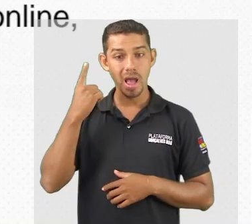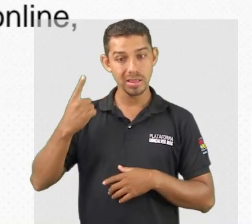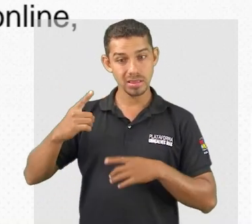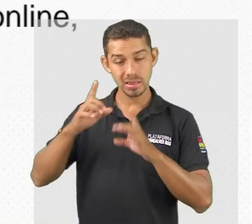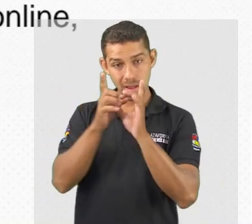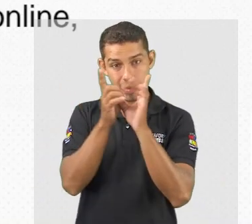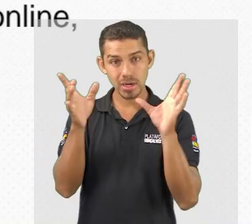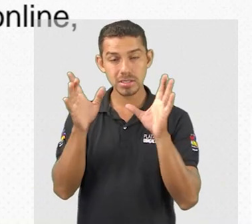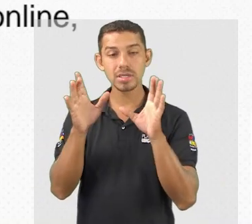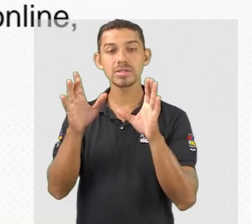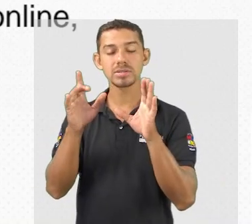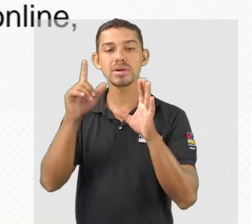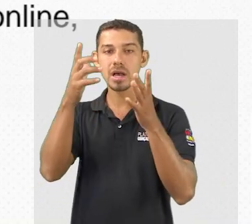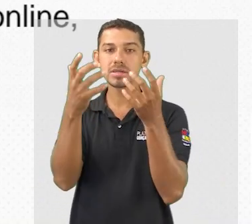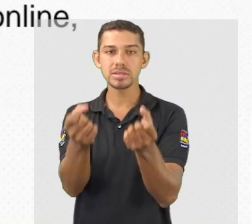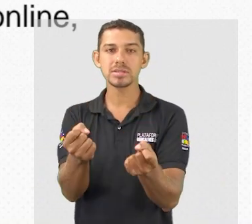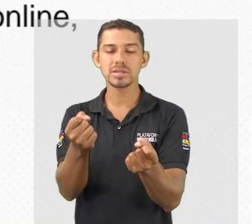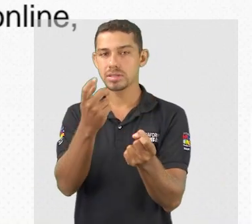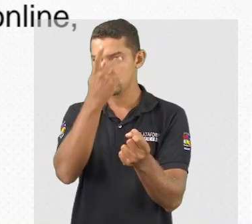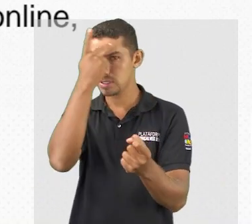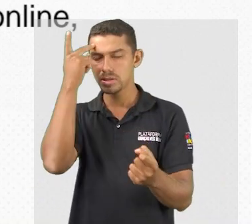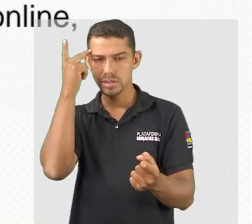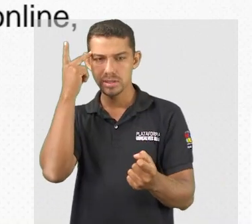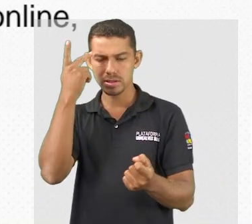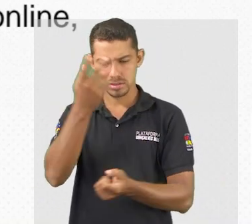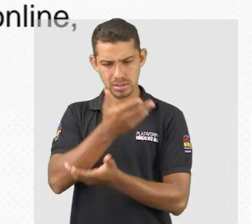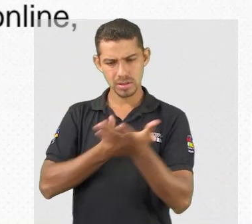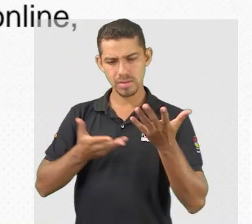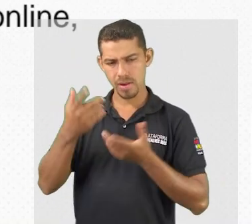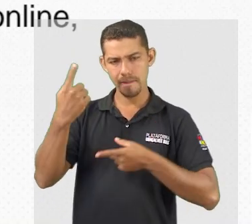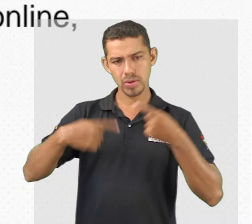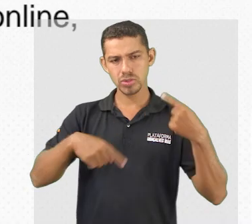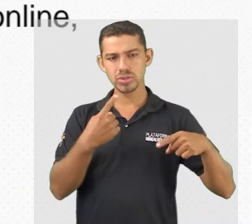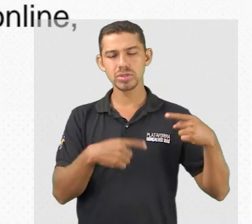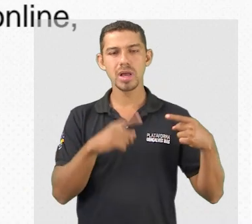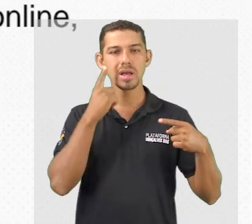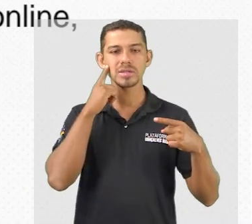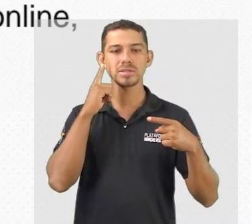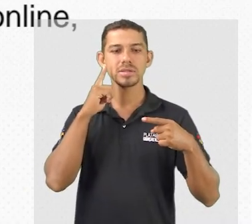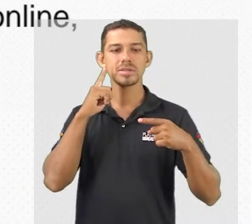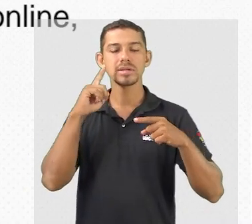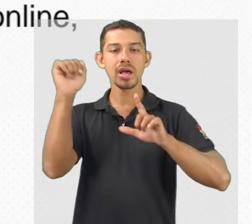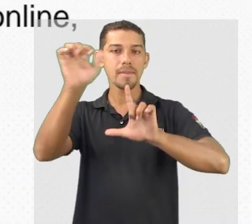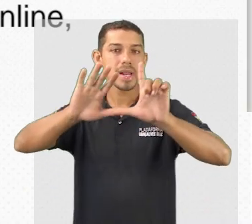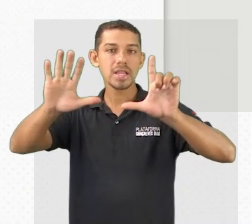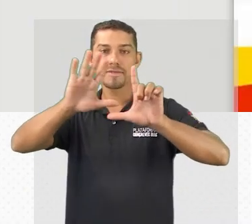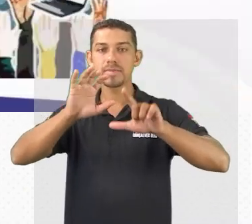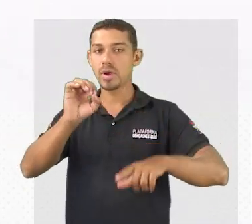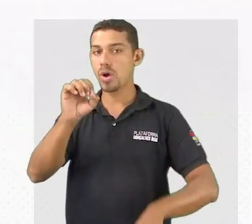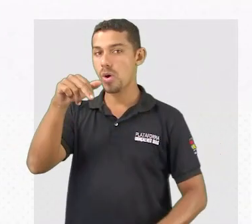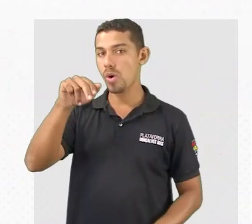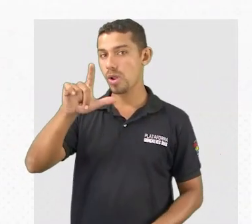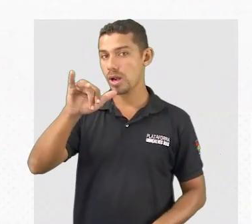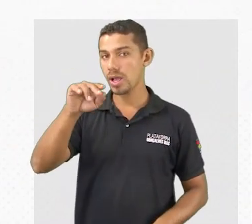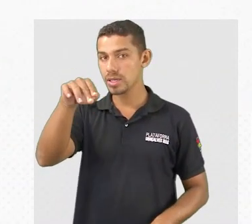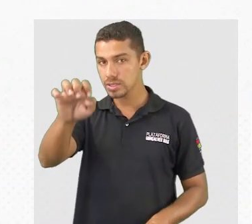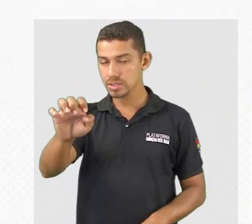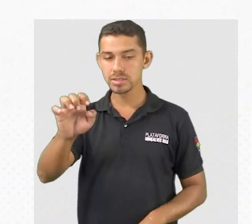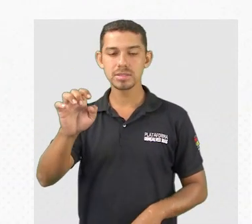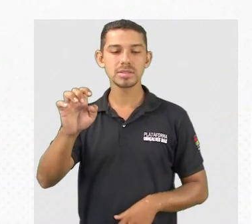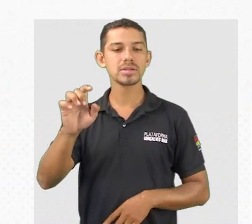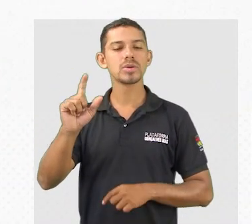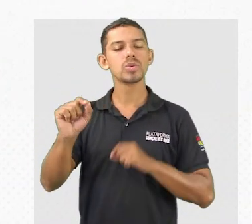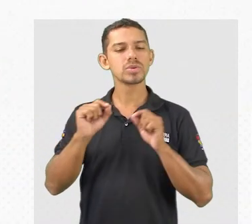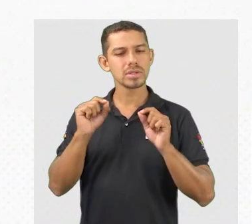então, permite que os cidadãos se envolvam nas questões políticas por meio de plataformas online, tá?